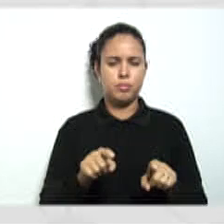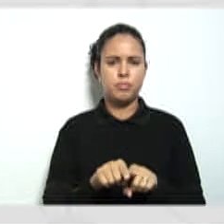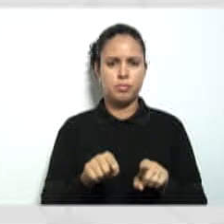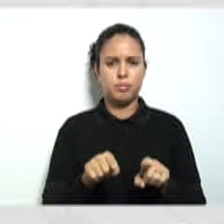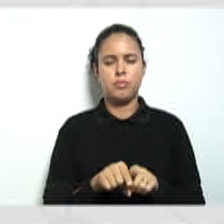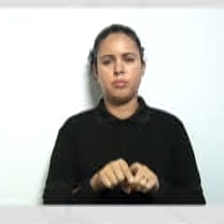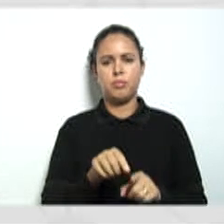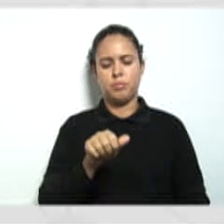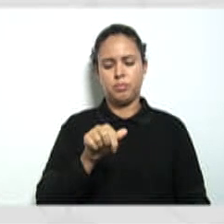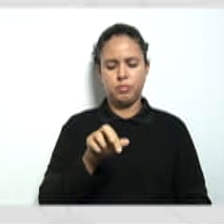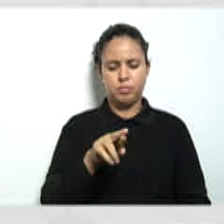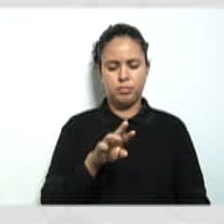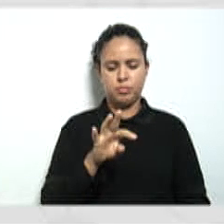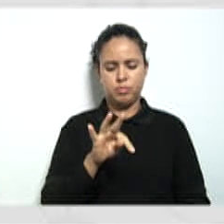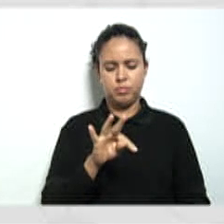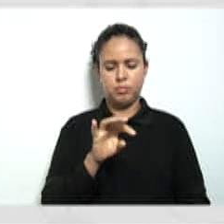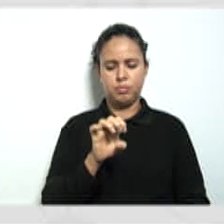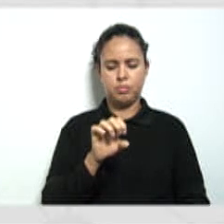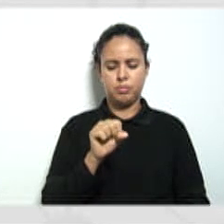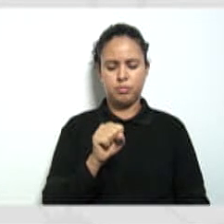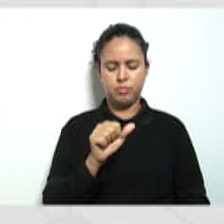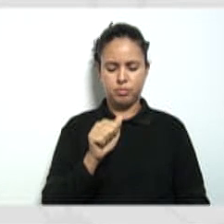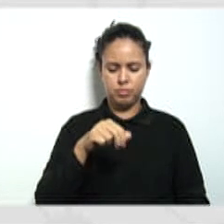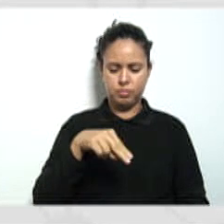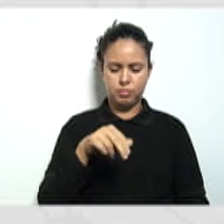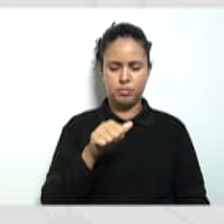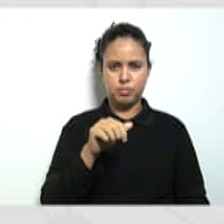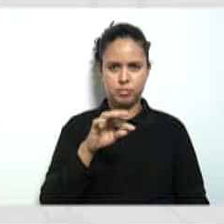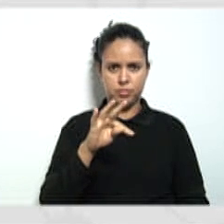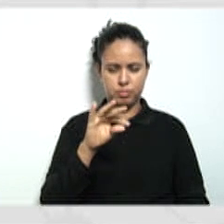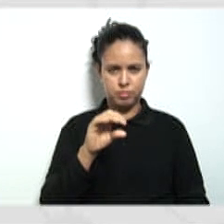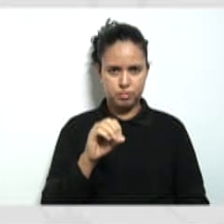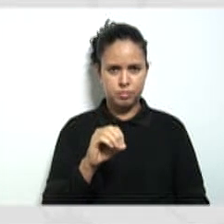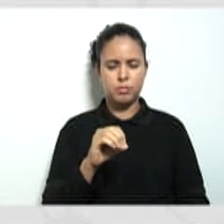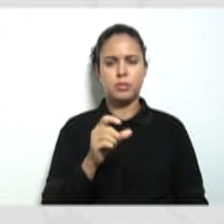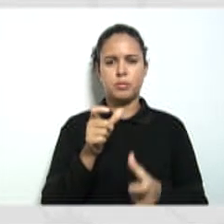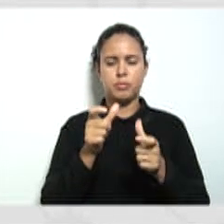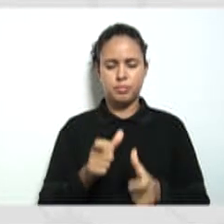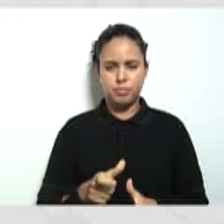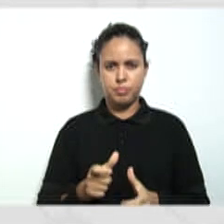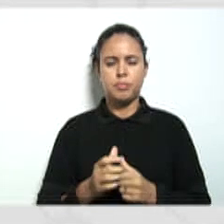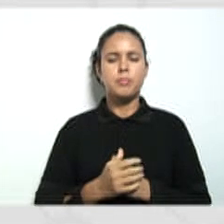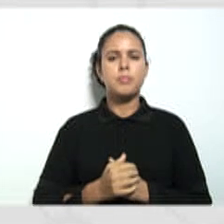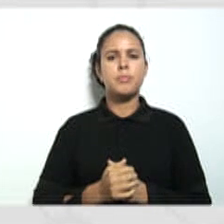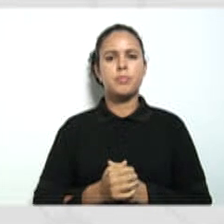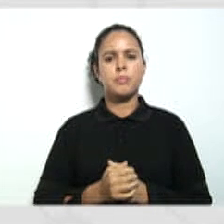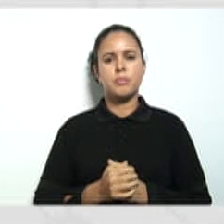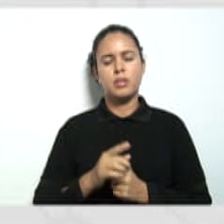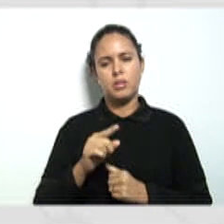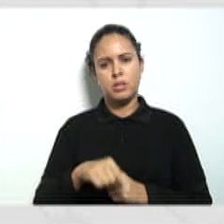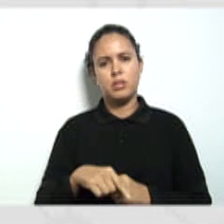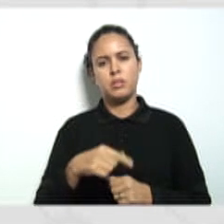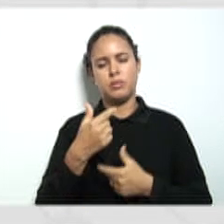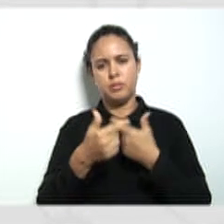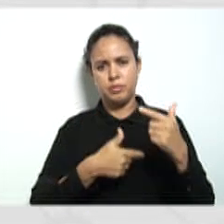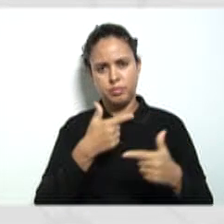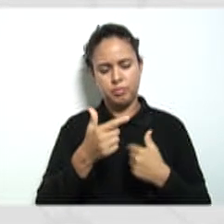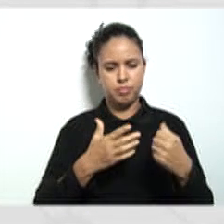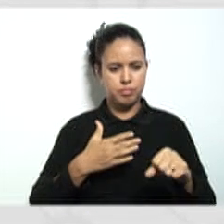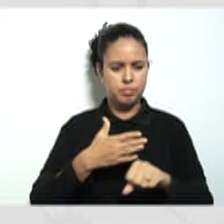produtivos locais e outros aspectos. O ramo turismo é uma das atividades mais viáveis e promissoras para a